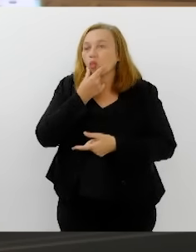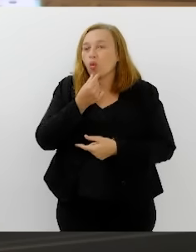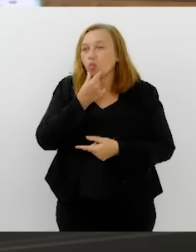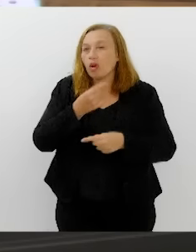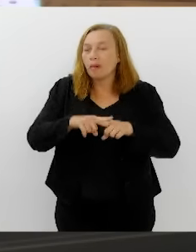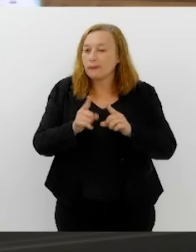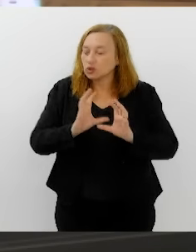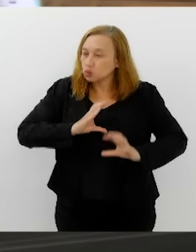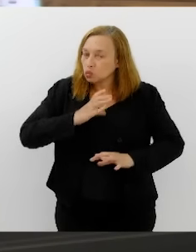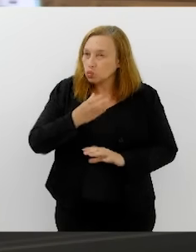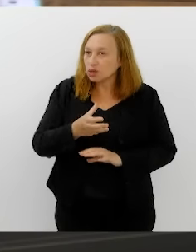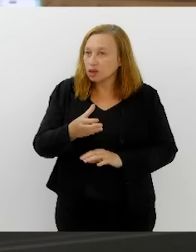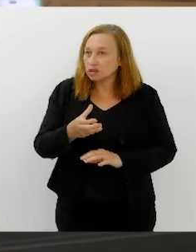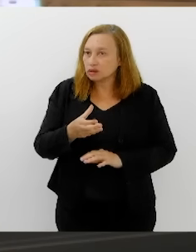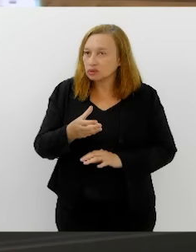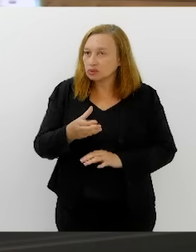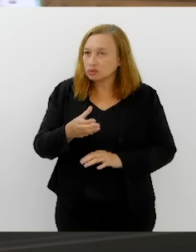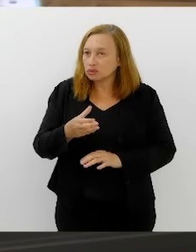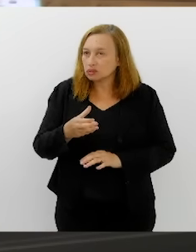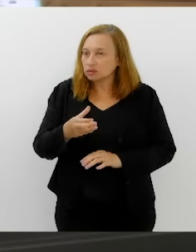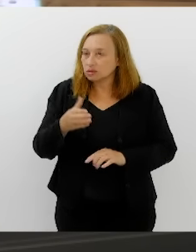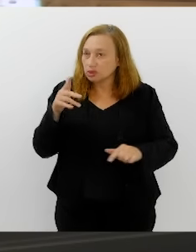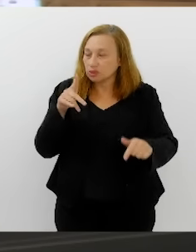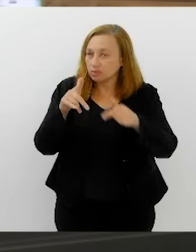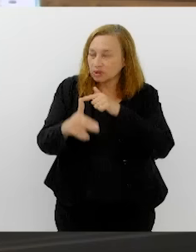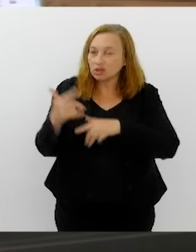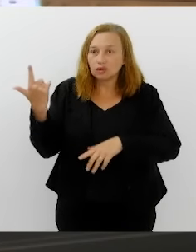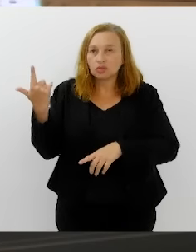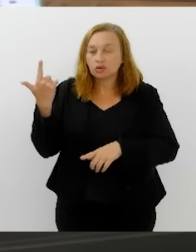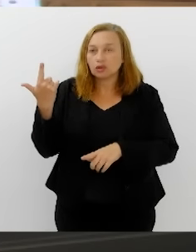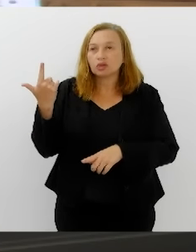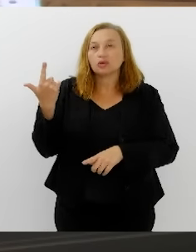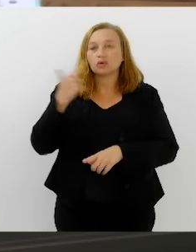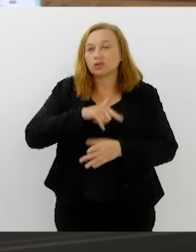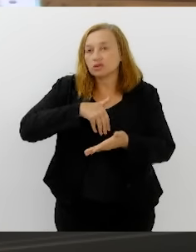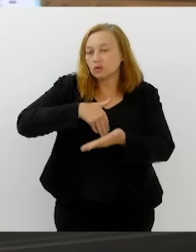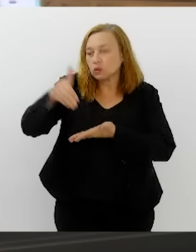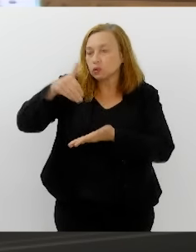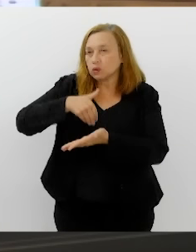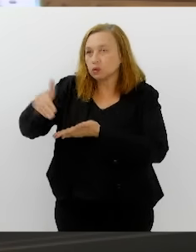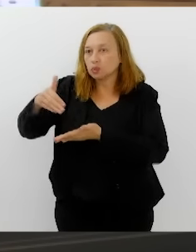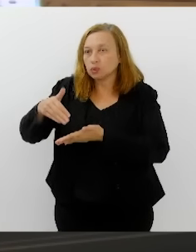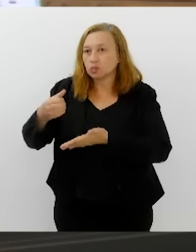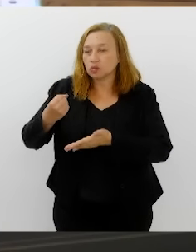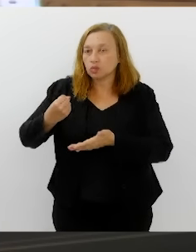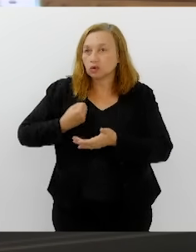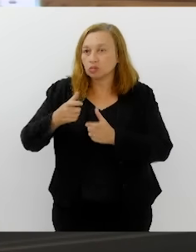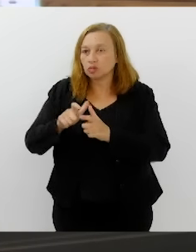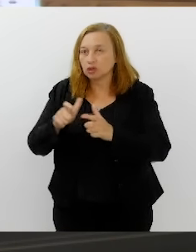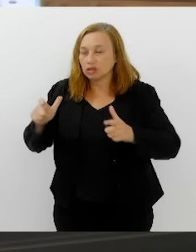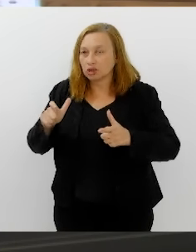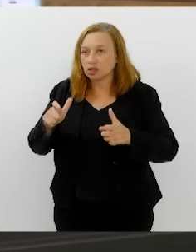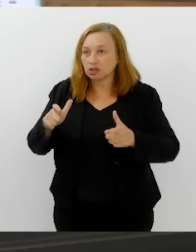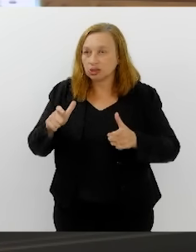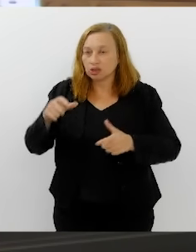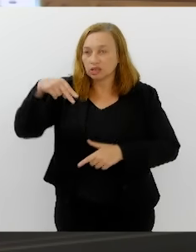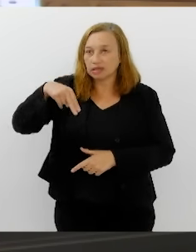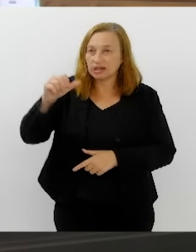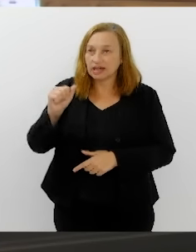muita coragem, repeliram e conseguiram expulsar, deputado Gil Diniz, a grande frota nazista que